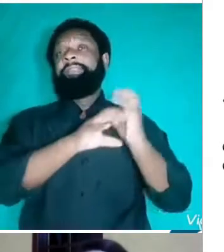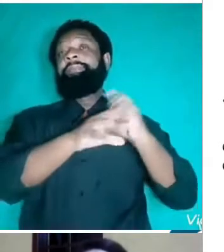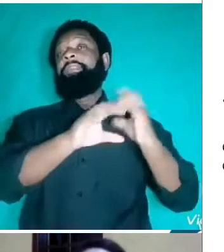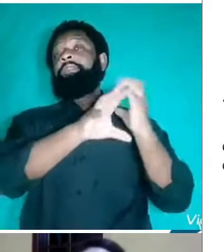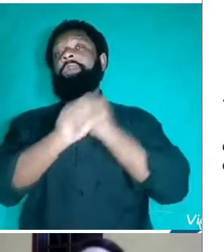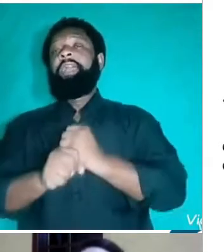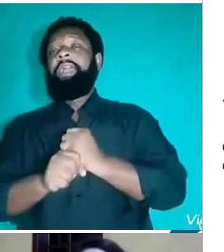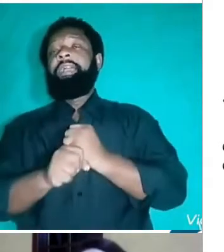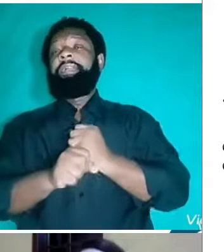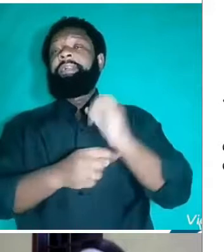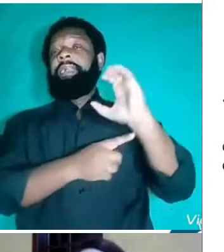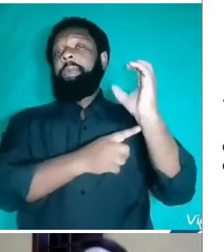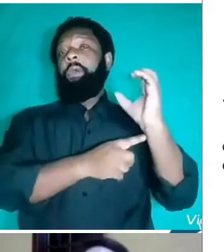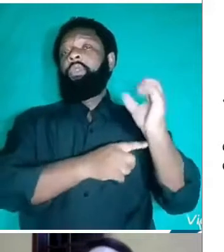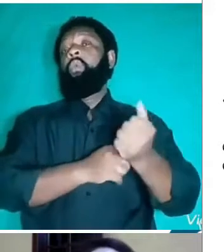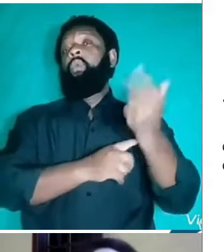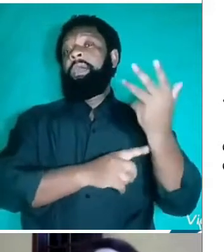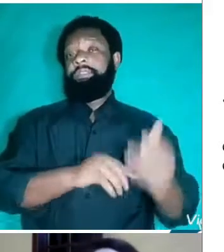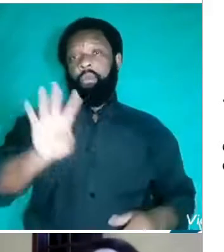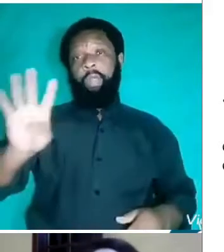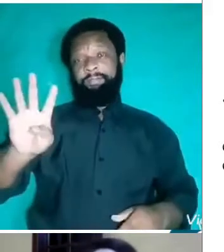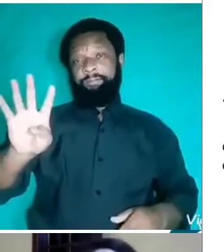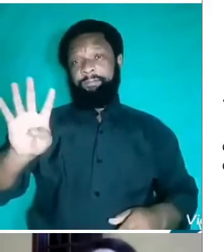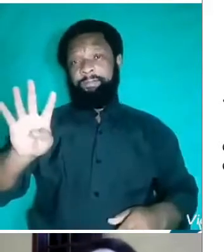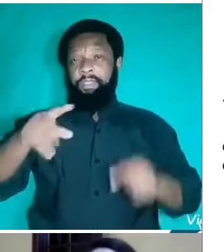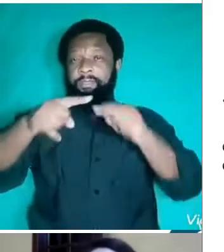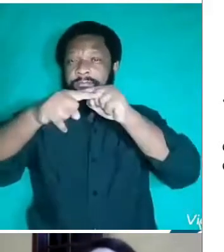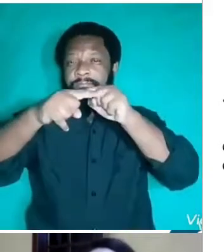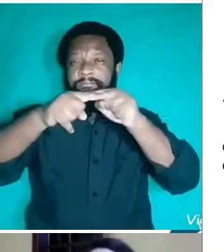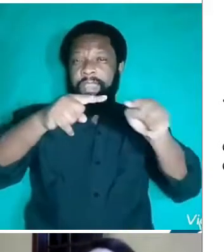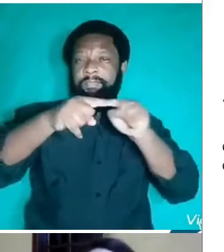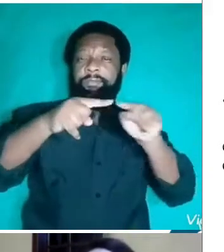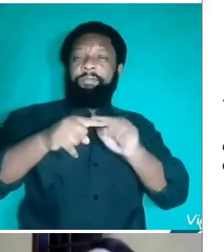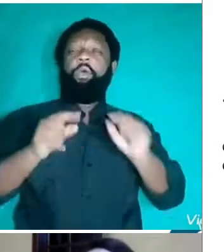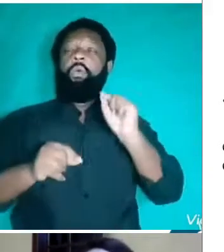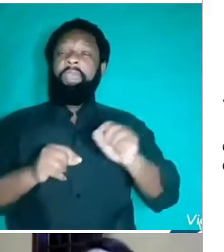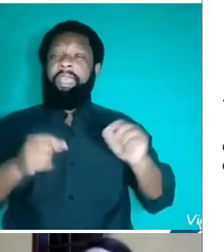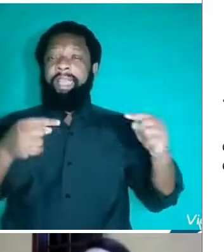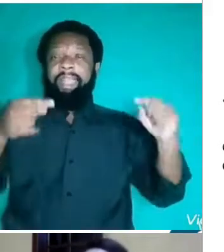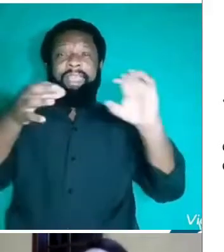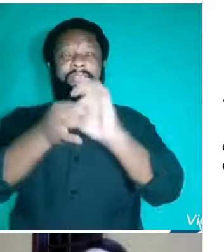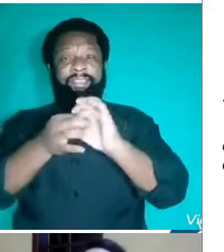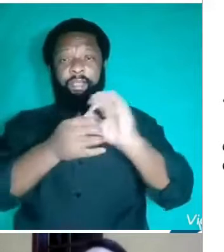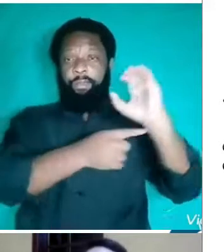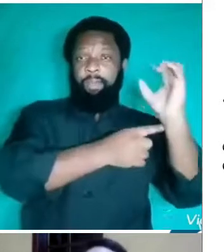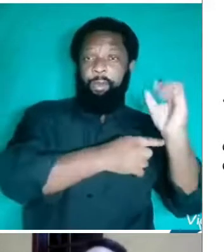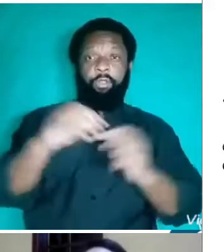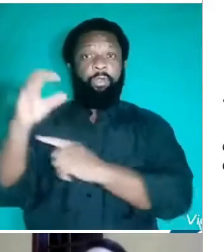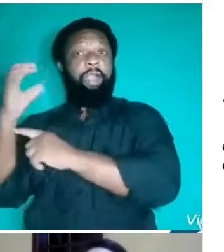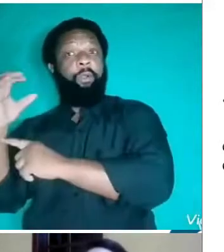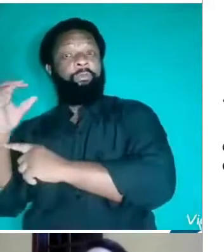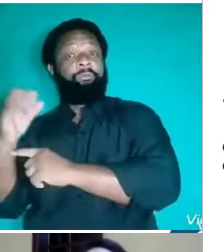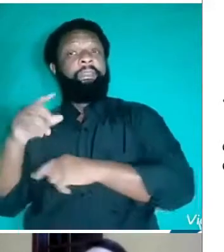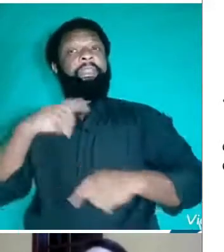total aqui de 4 carbonos. Esses traços são as ligações que estão ocorrendo entre carbono. Então,